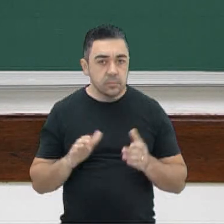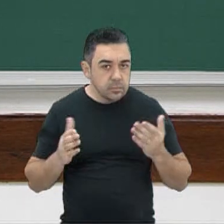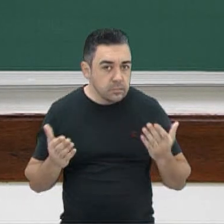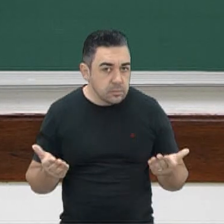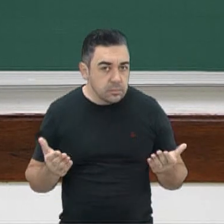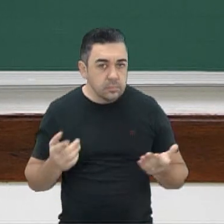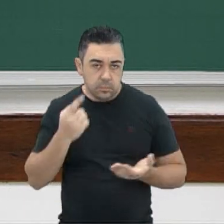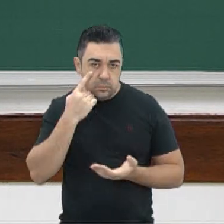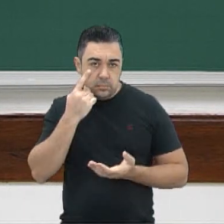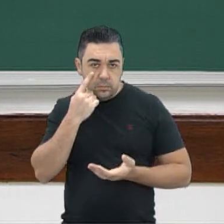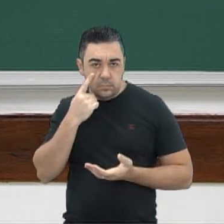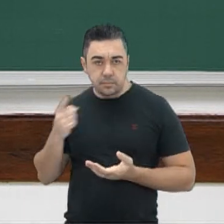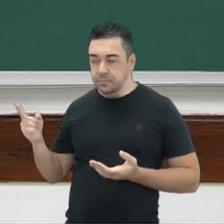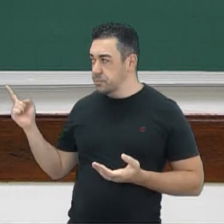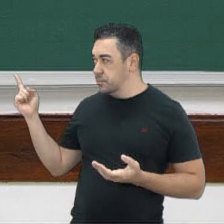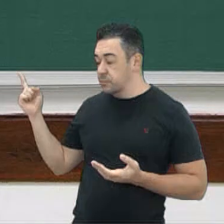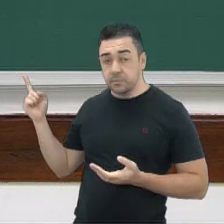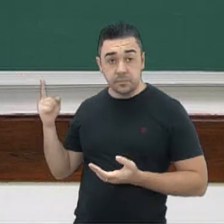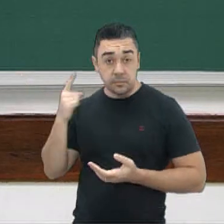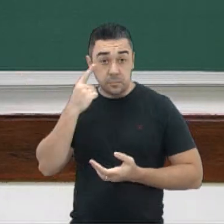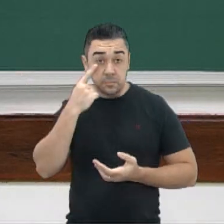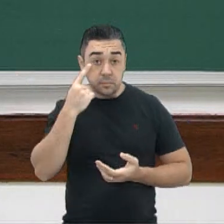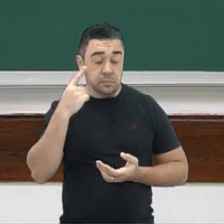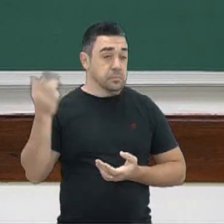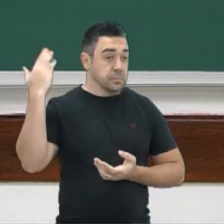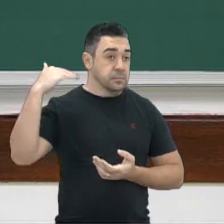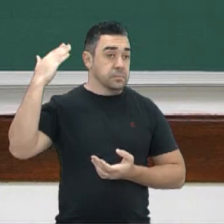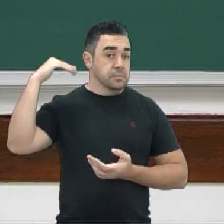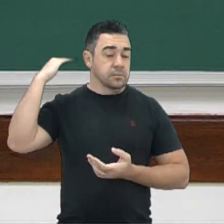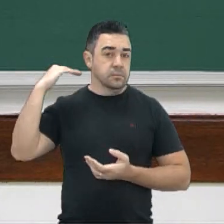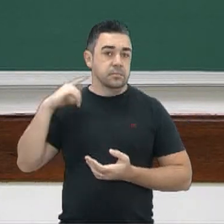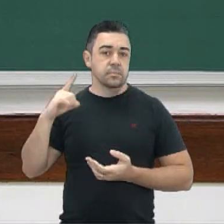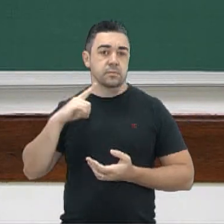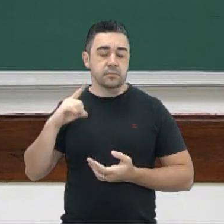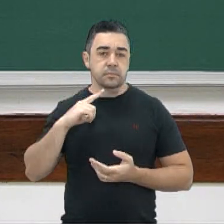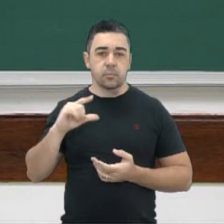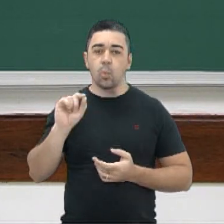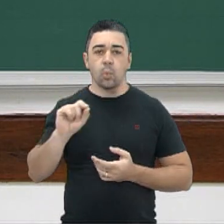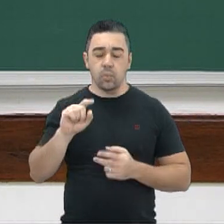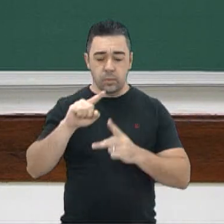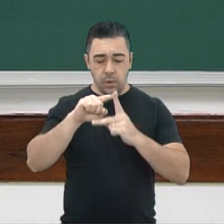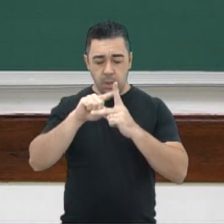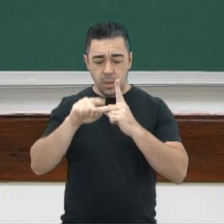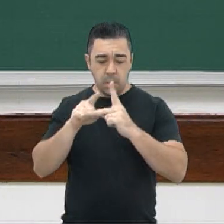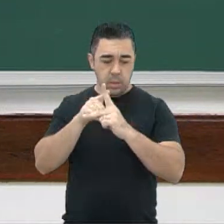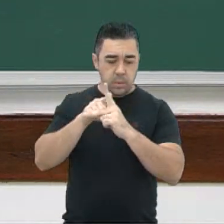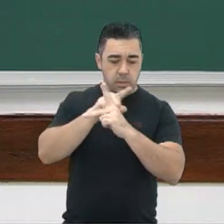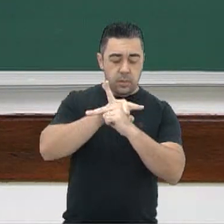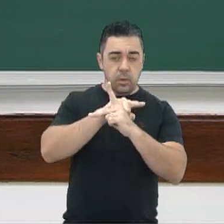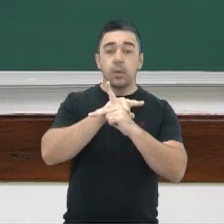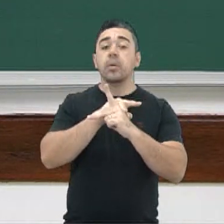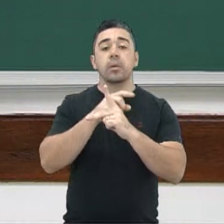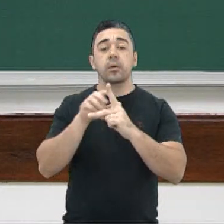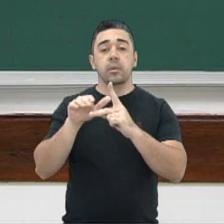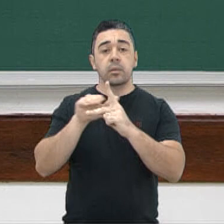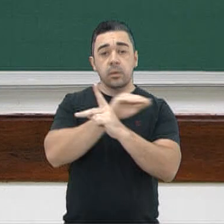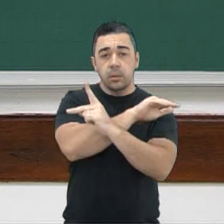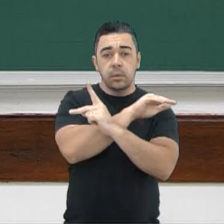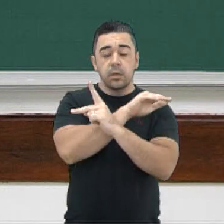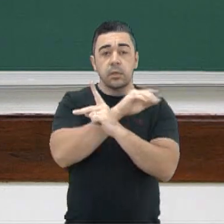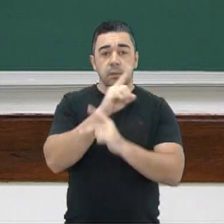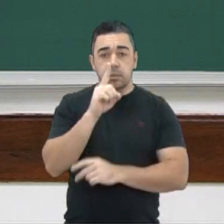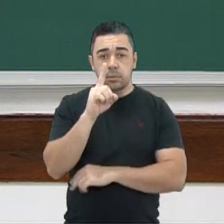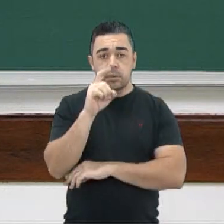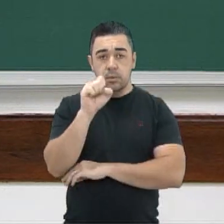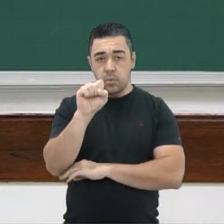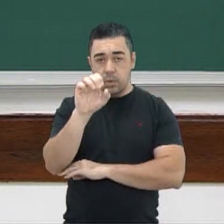Então, olha lá, se eu voltar lá nos ângulos suplementares, eu sei que a soma deles vão dar o quê? 180